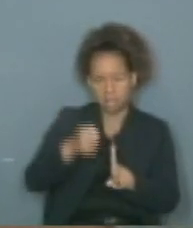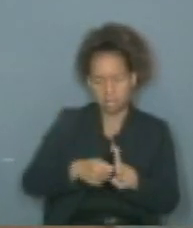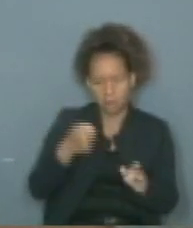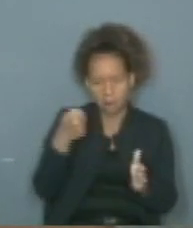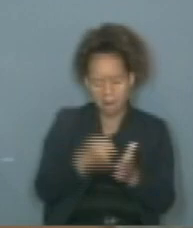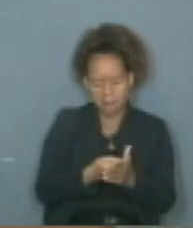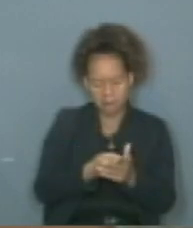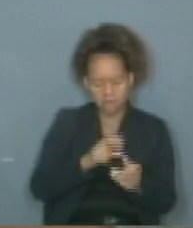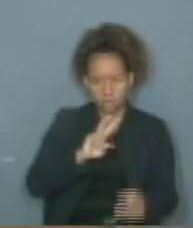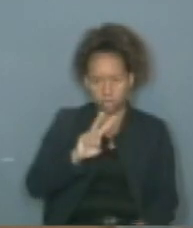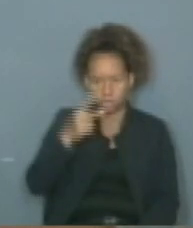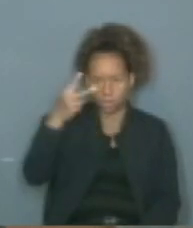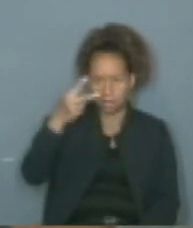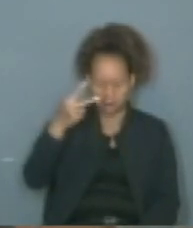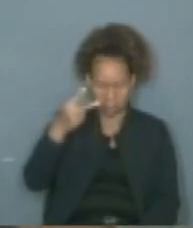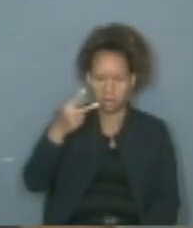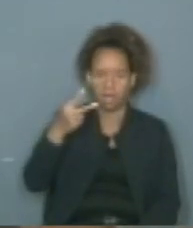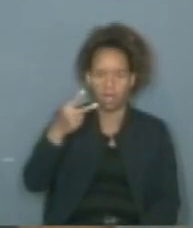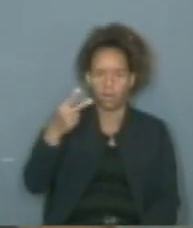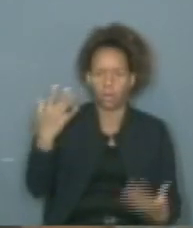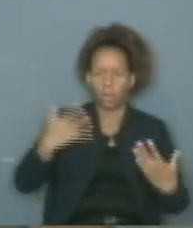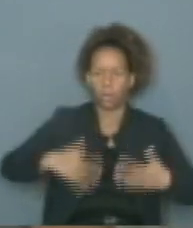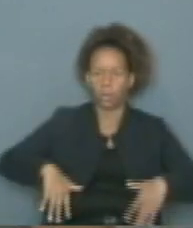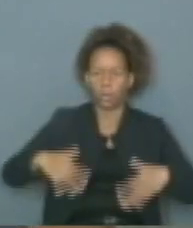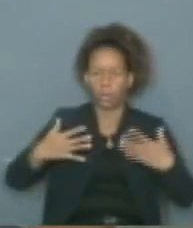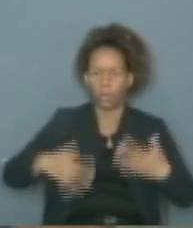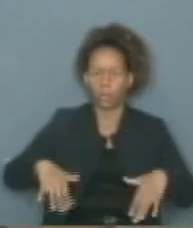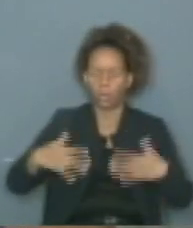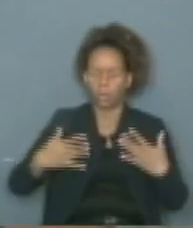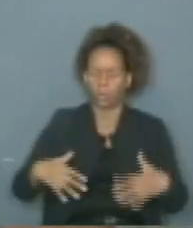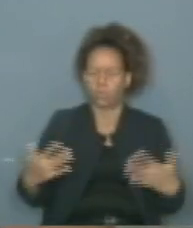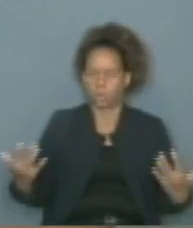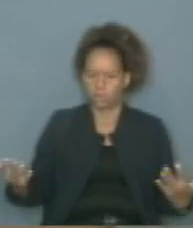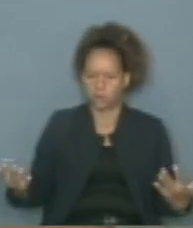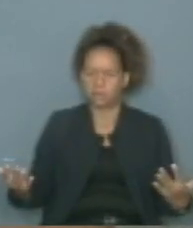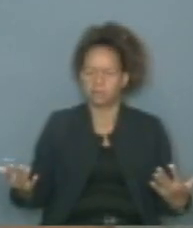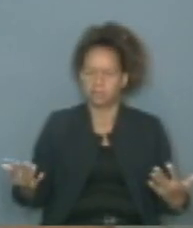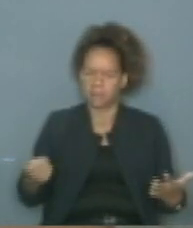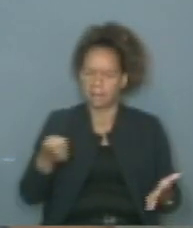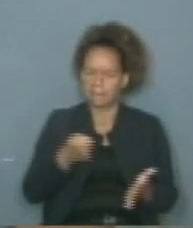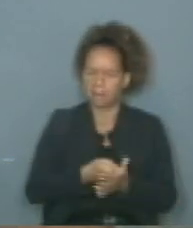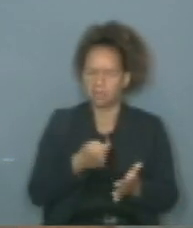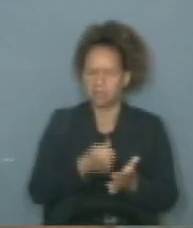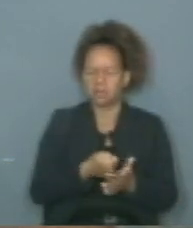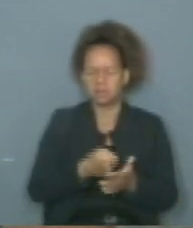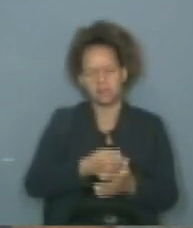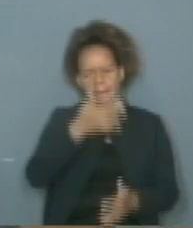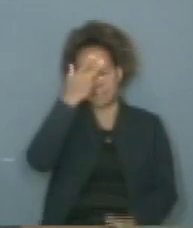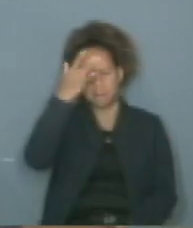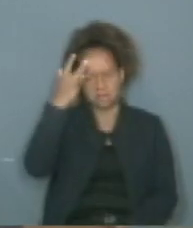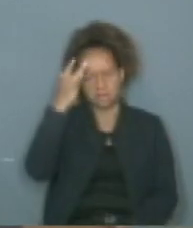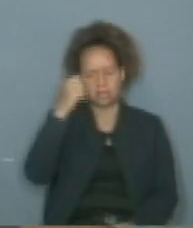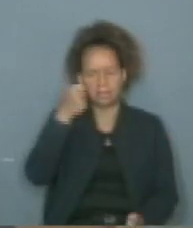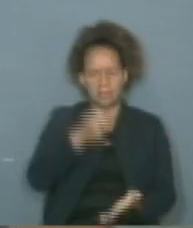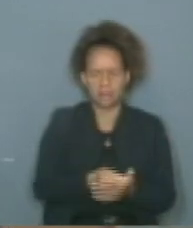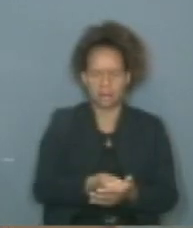cobrança dupla impõe uma onerosa penalização ao